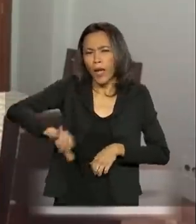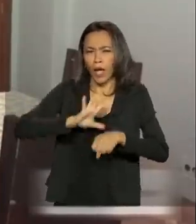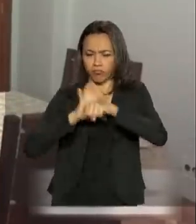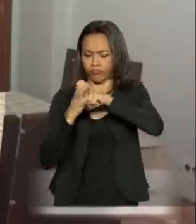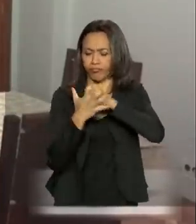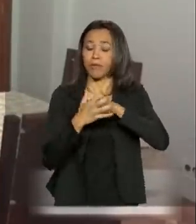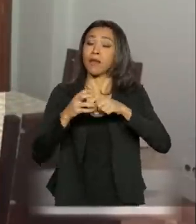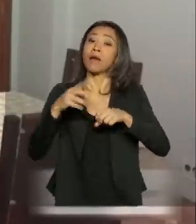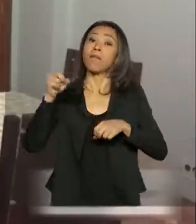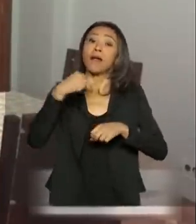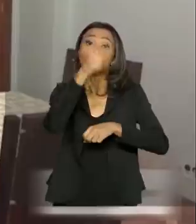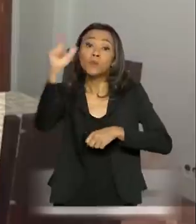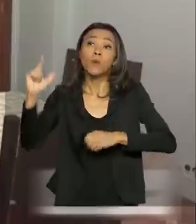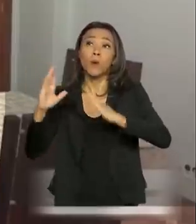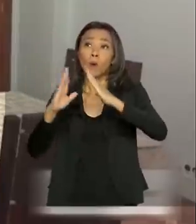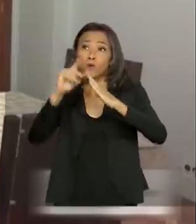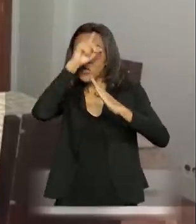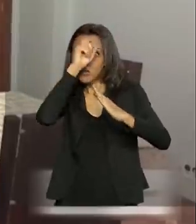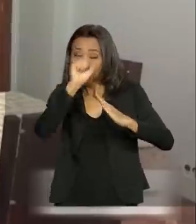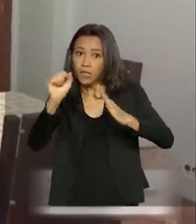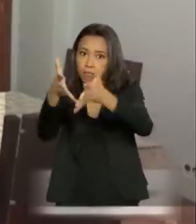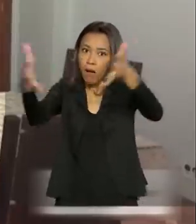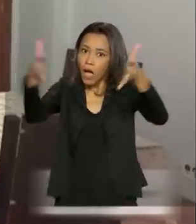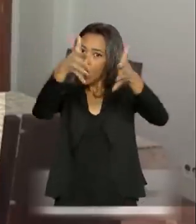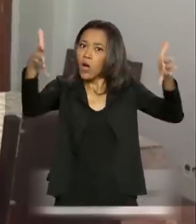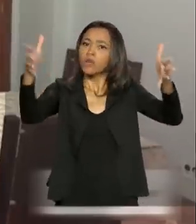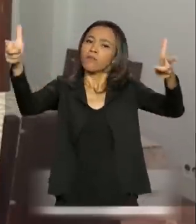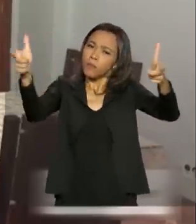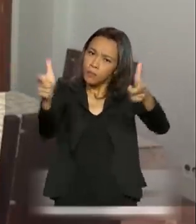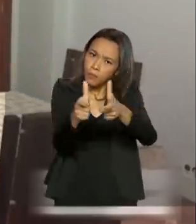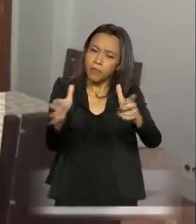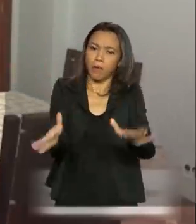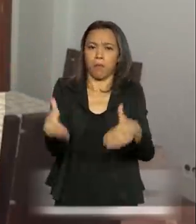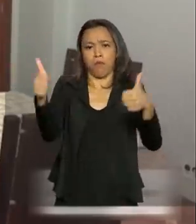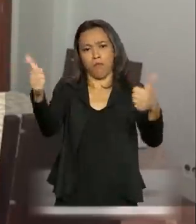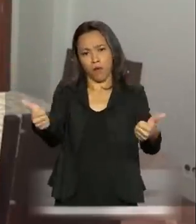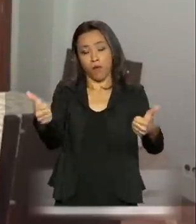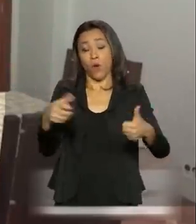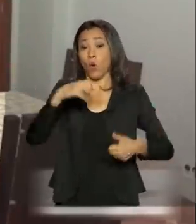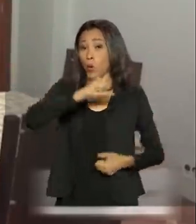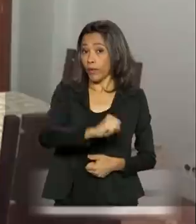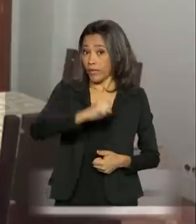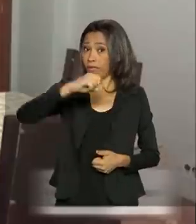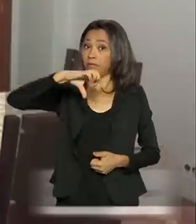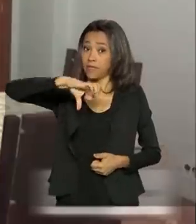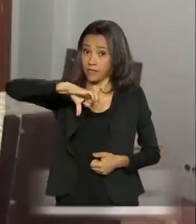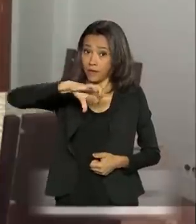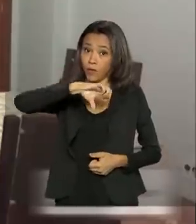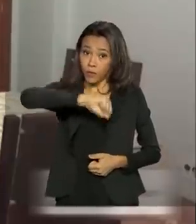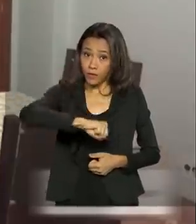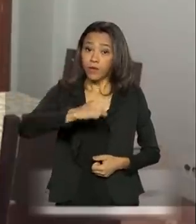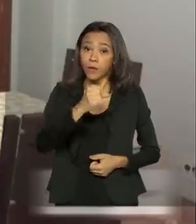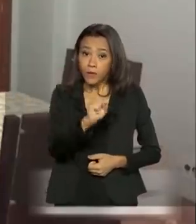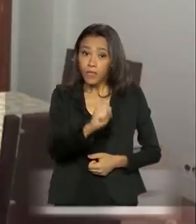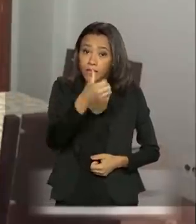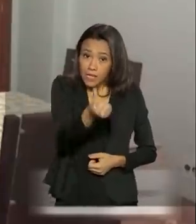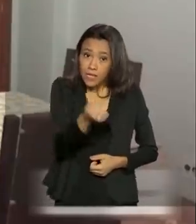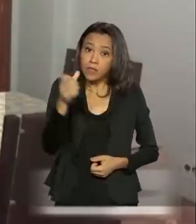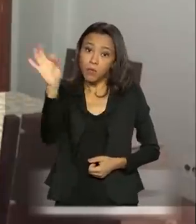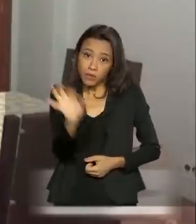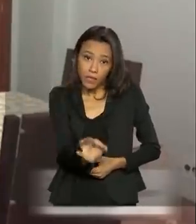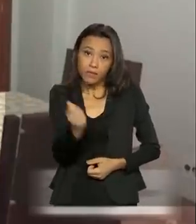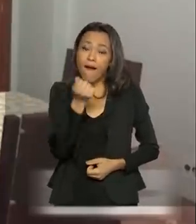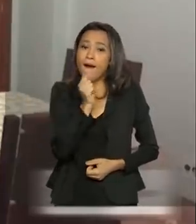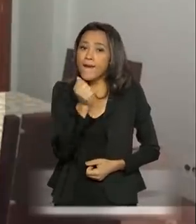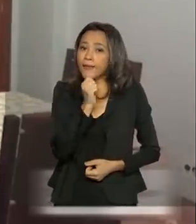desafogar as grandes unidades de saúde e do ministro da saúde cerca de oitenta e seis por cento dos municípios brasileiros ainda não